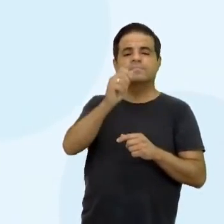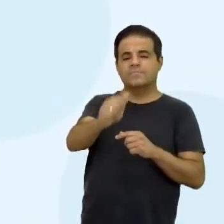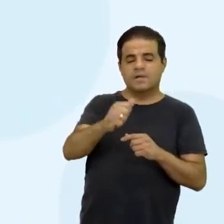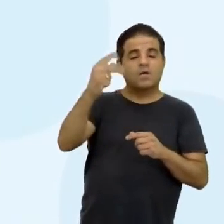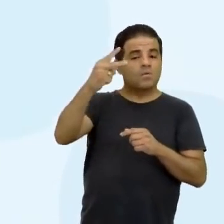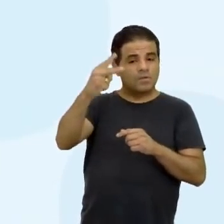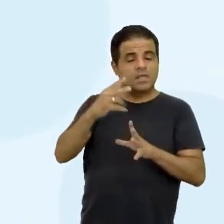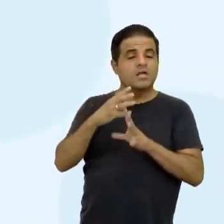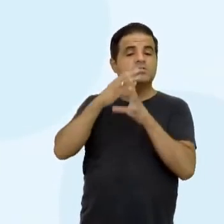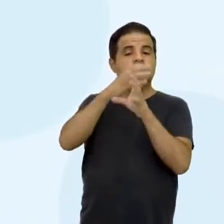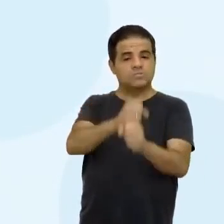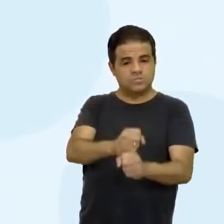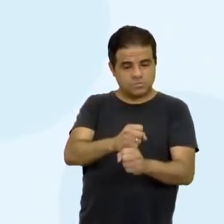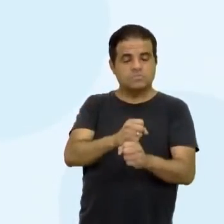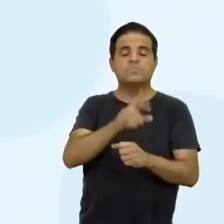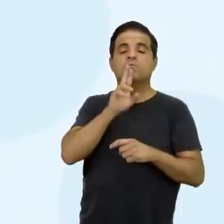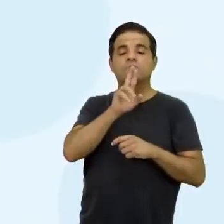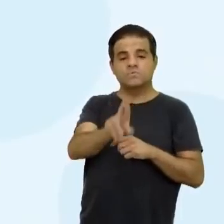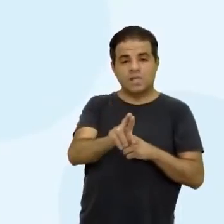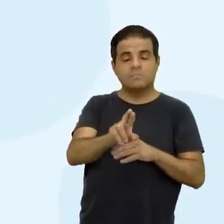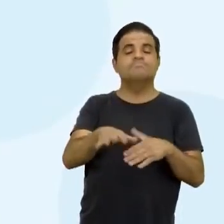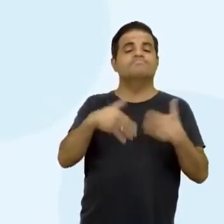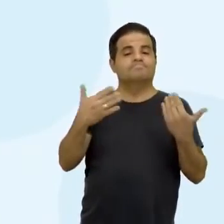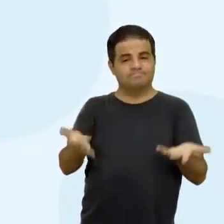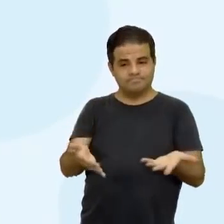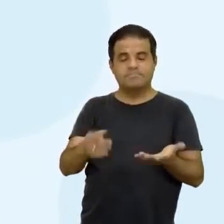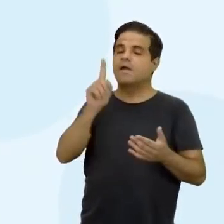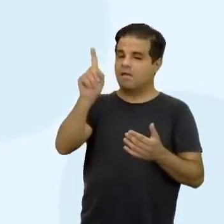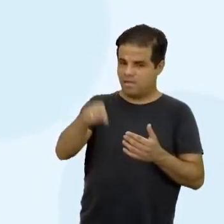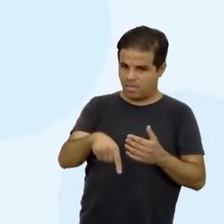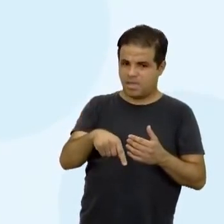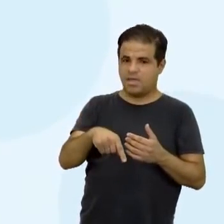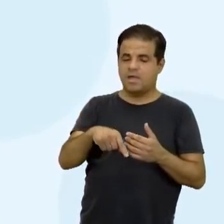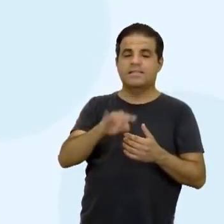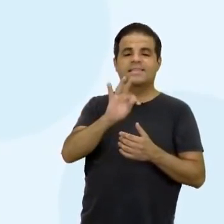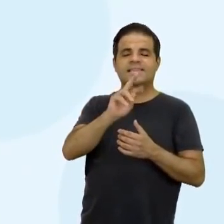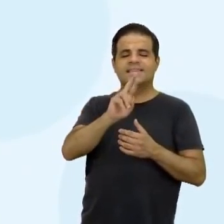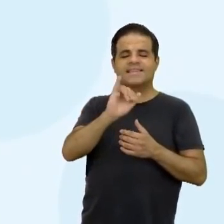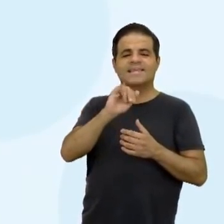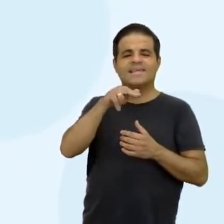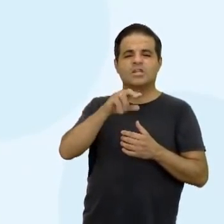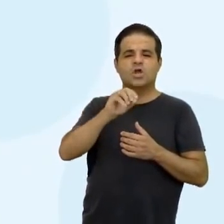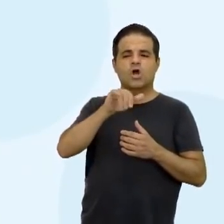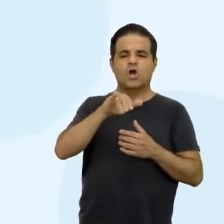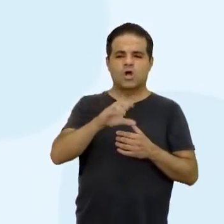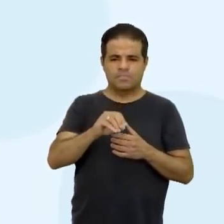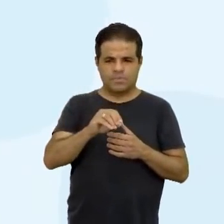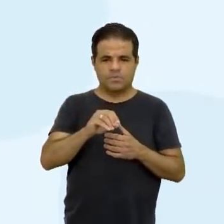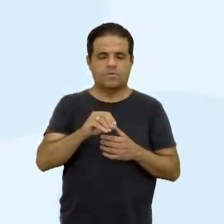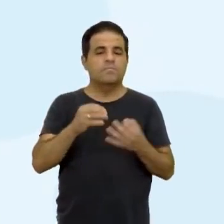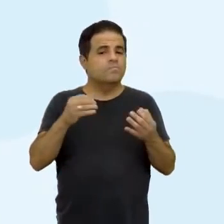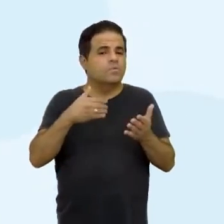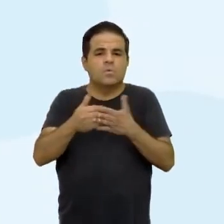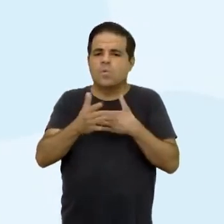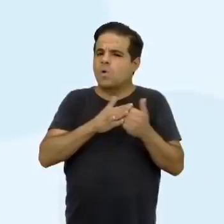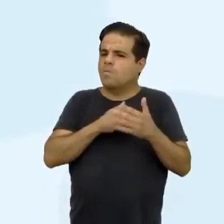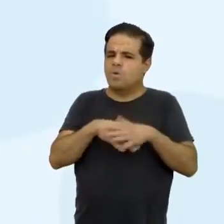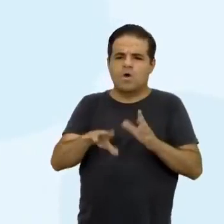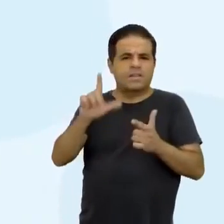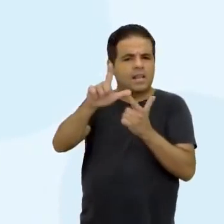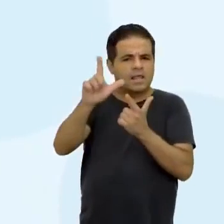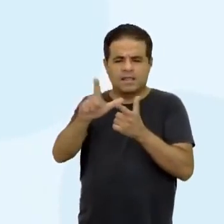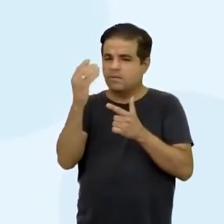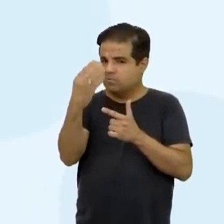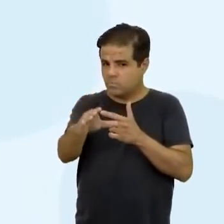a o quadrado da soma O resultado vai ser um trinômio quadrado perfeito a letra que você